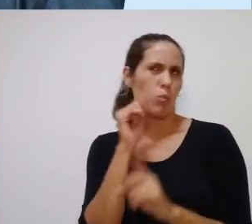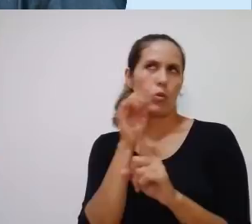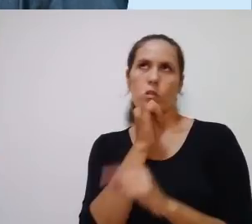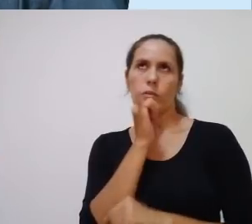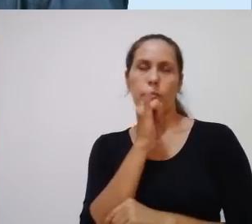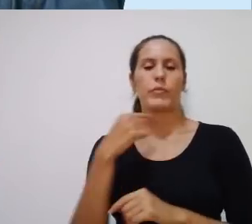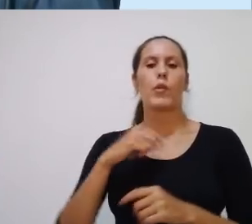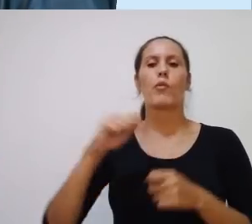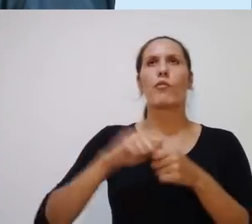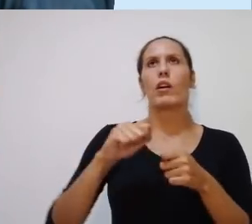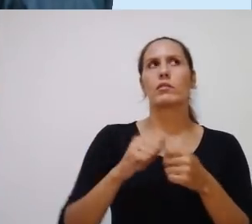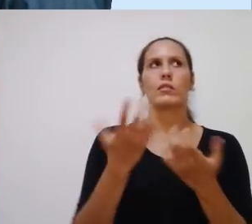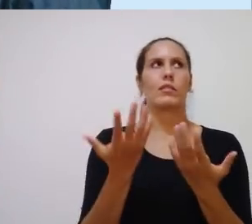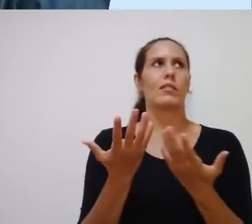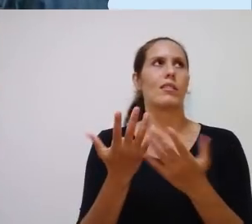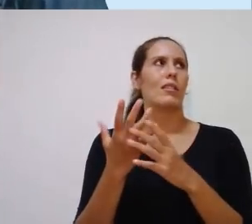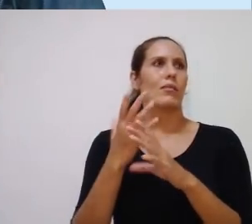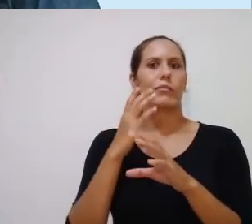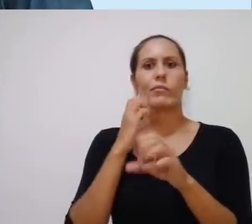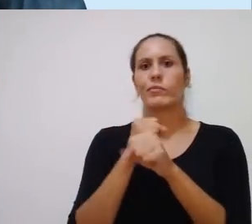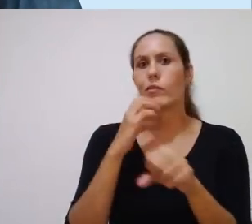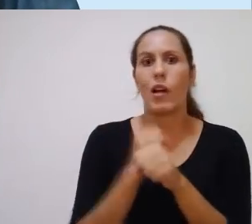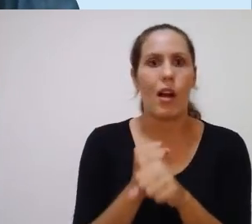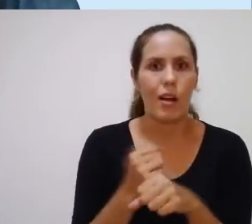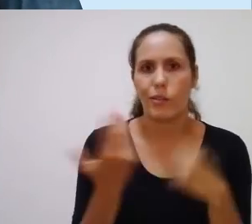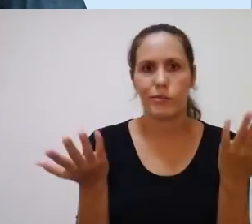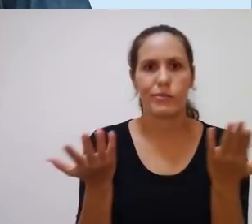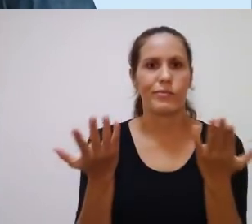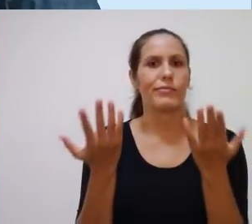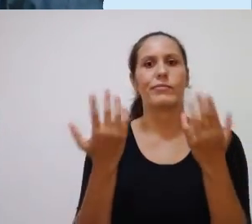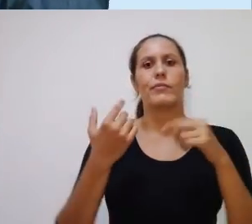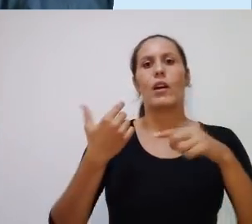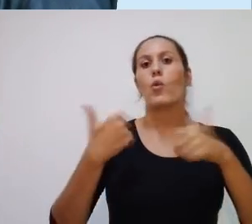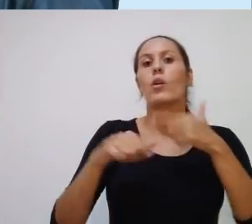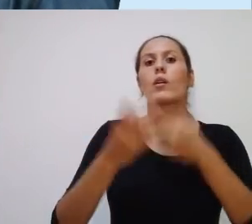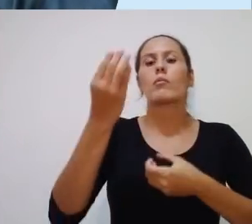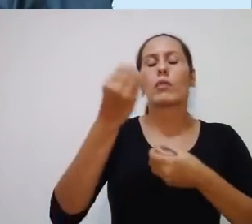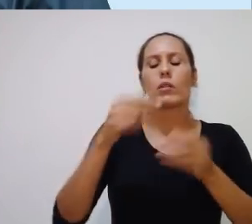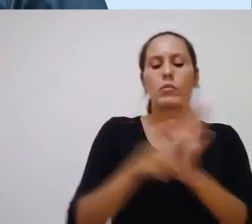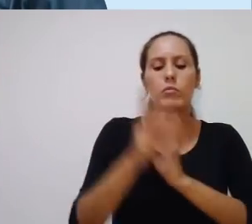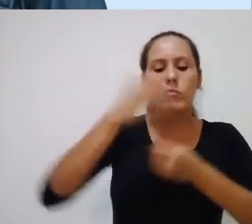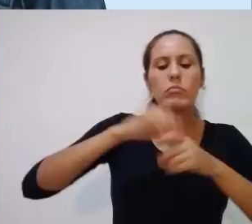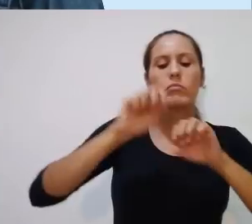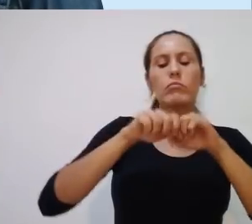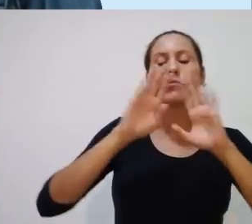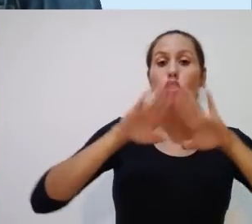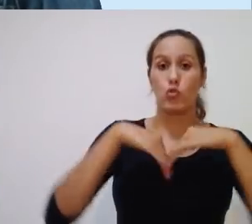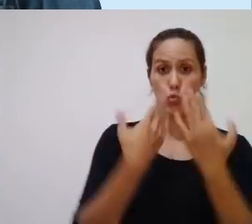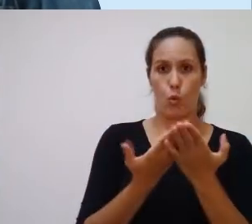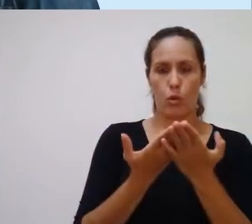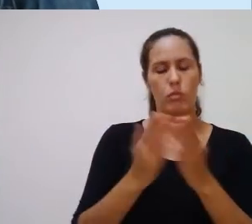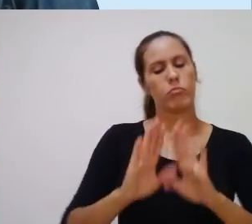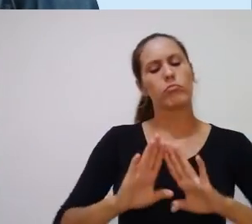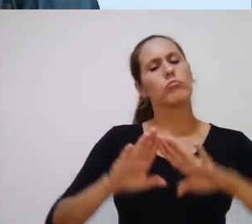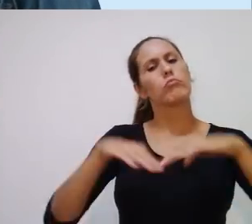cálculo, um trabalho de pesquisa na escola, o professor de matemática propõe ao